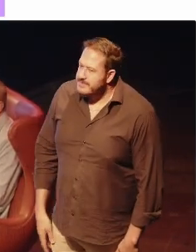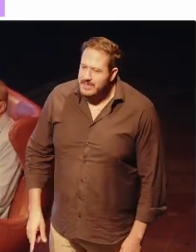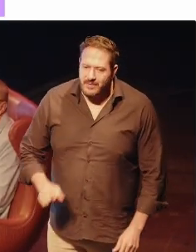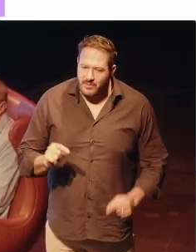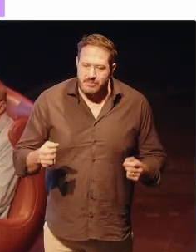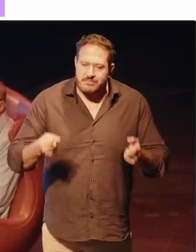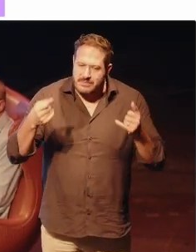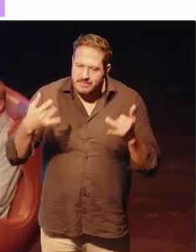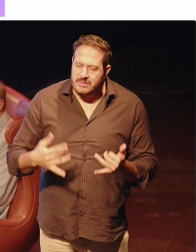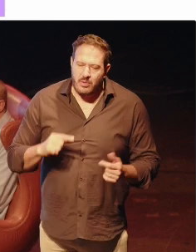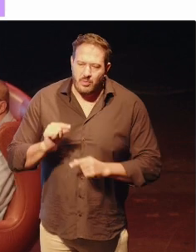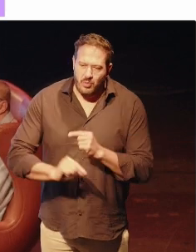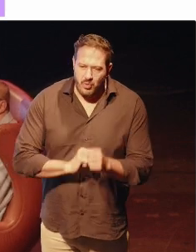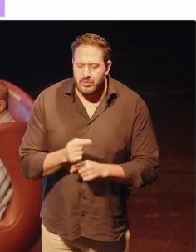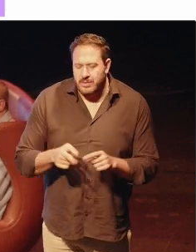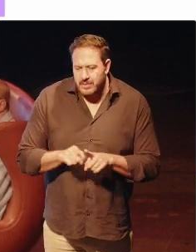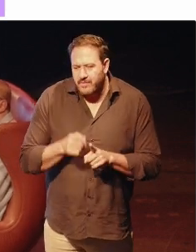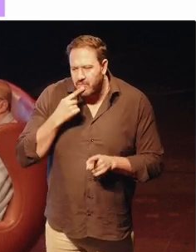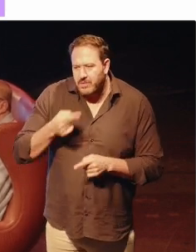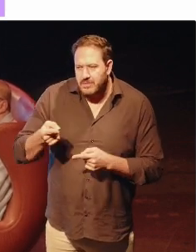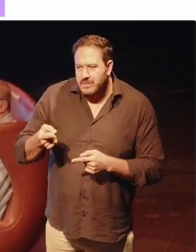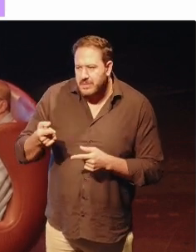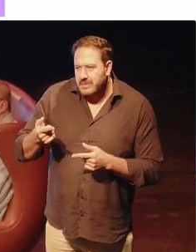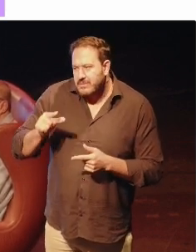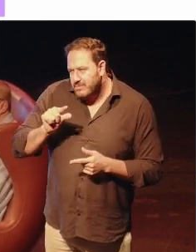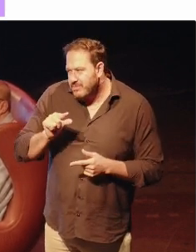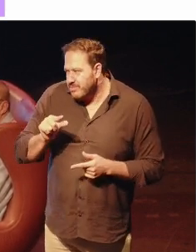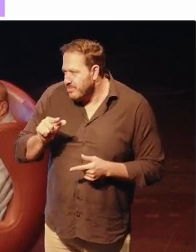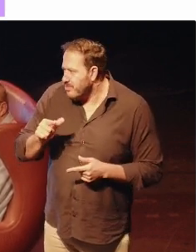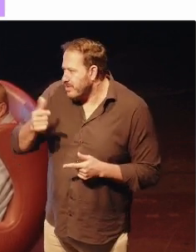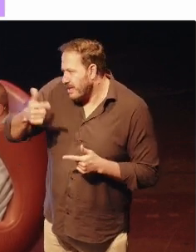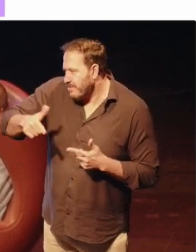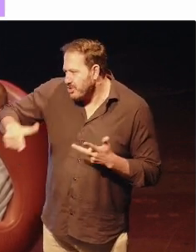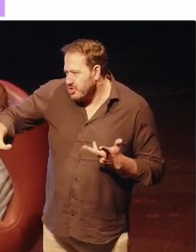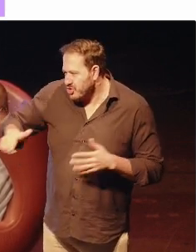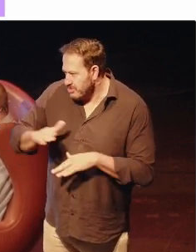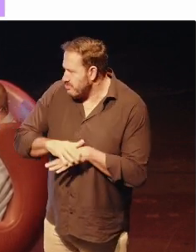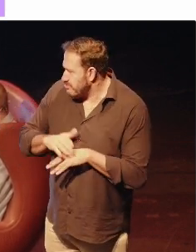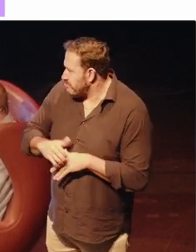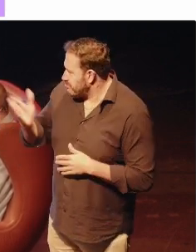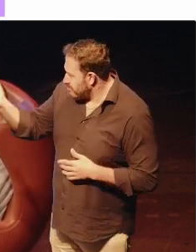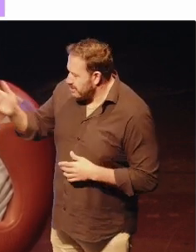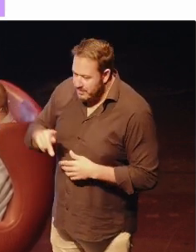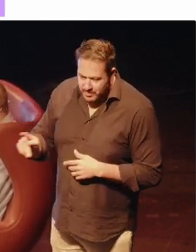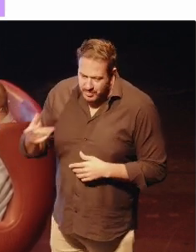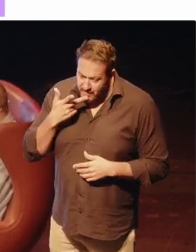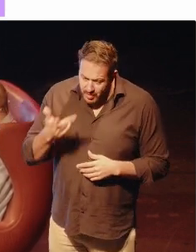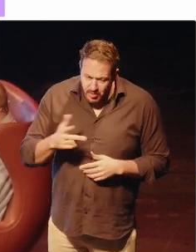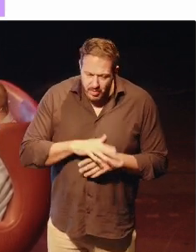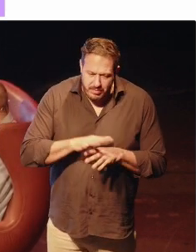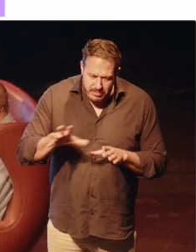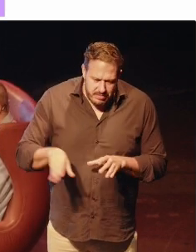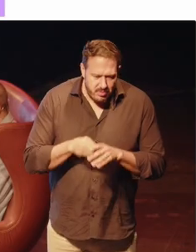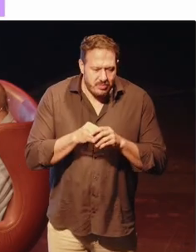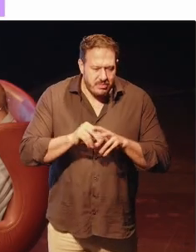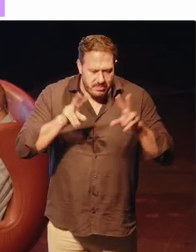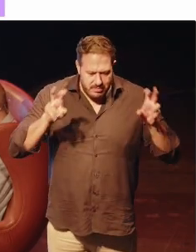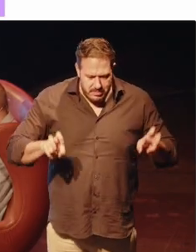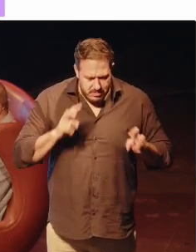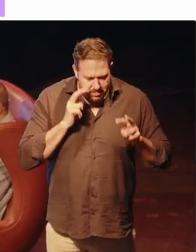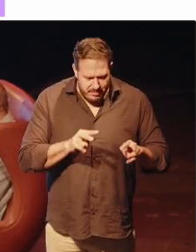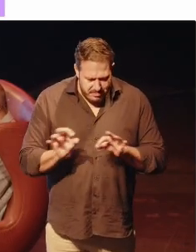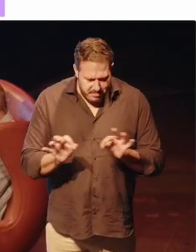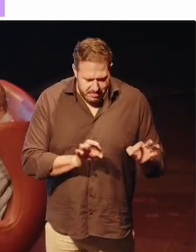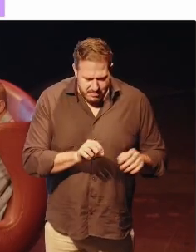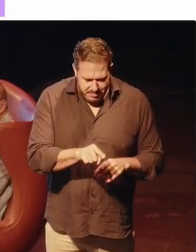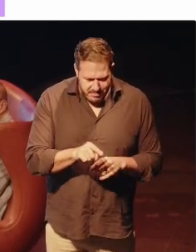um pouquinho, vou repetir um pouco o que a Jerusa disse, só para introduzir o tema, porque fica muito